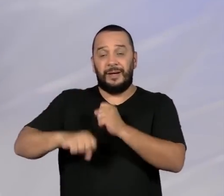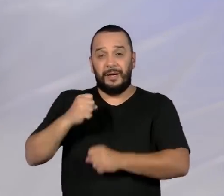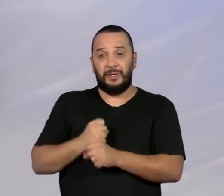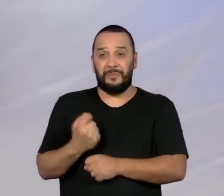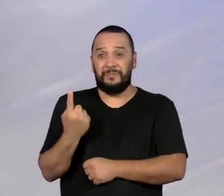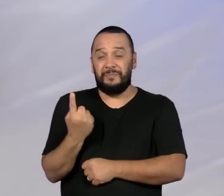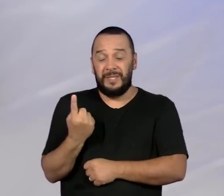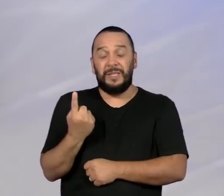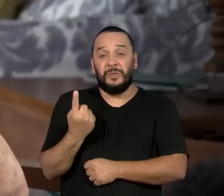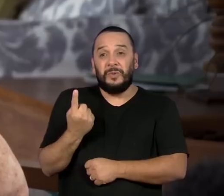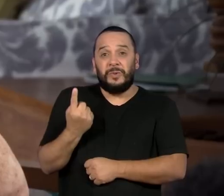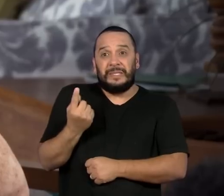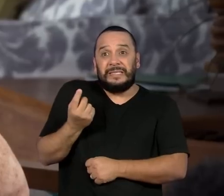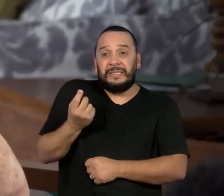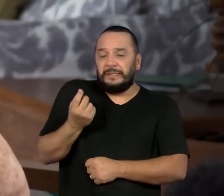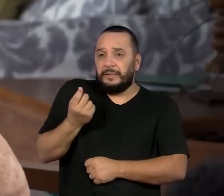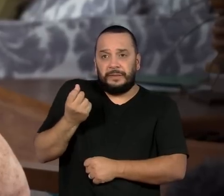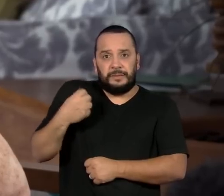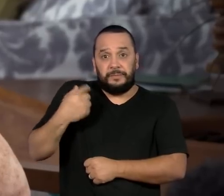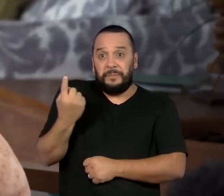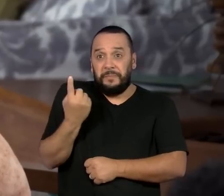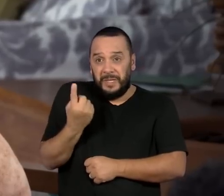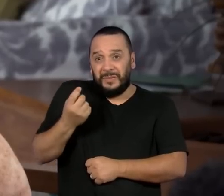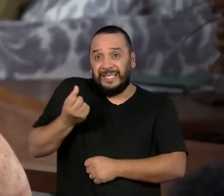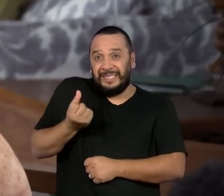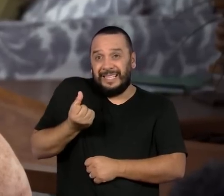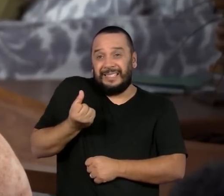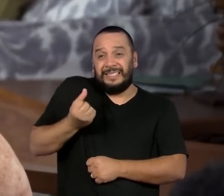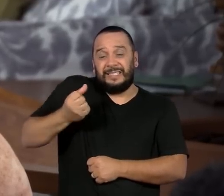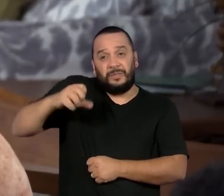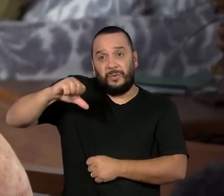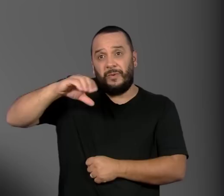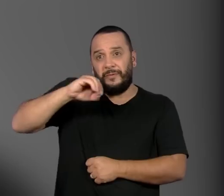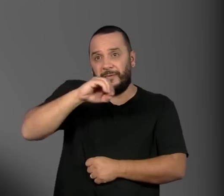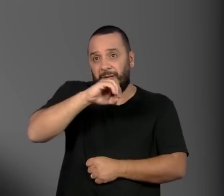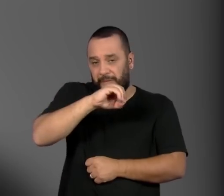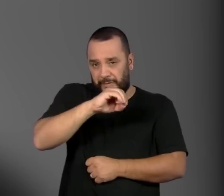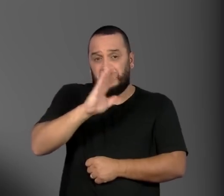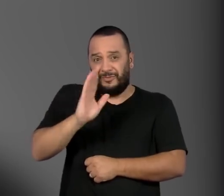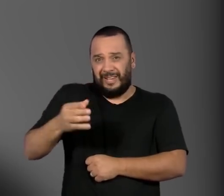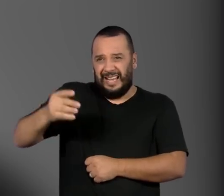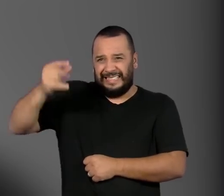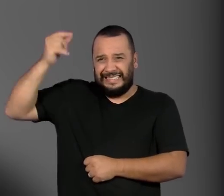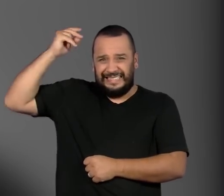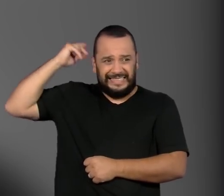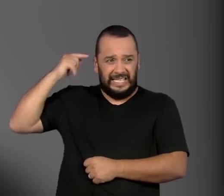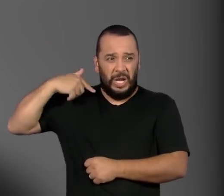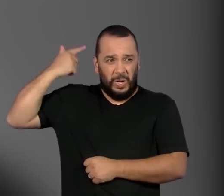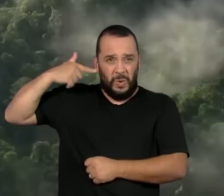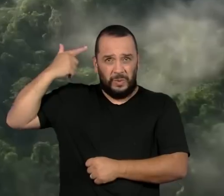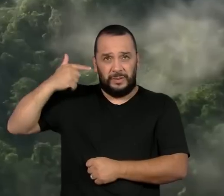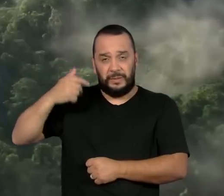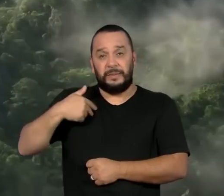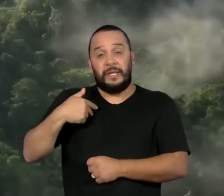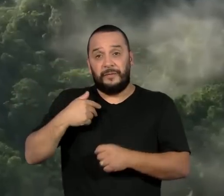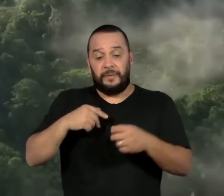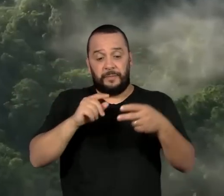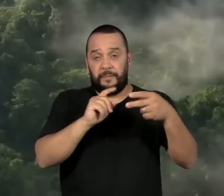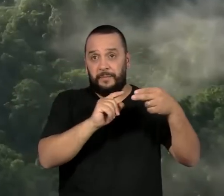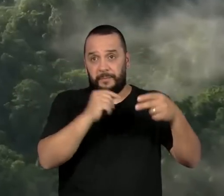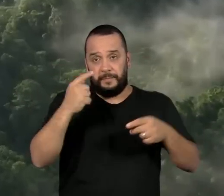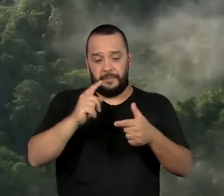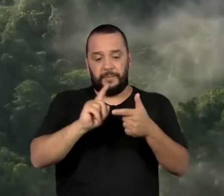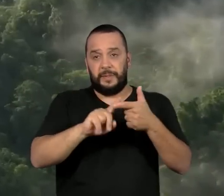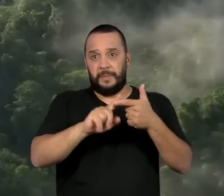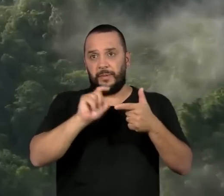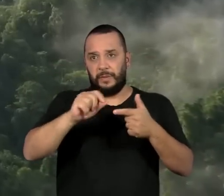1660, em Londres. Foi o primeiro brasileiro a entrar para a lista após Dom Pedro II. Agora se dedica